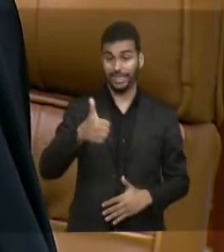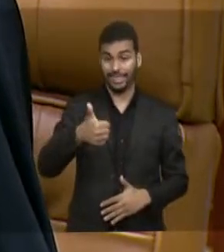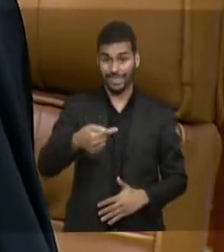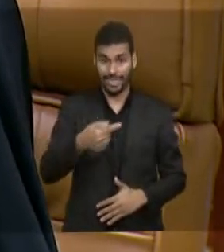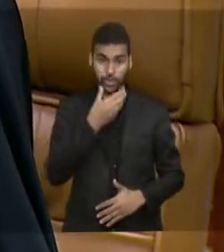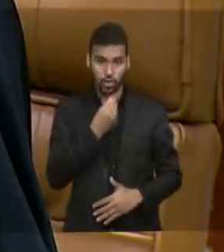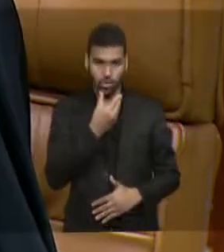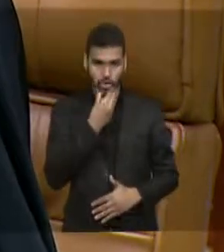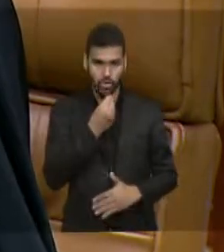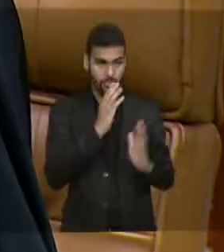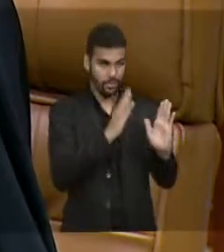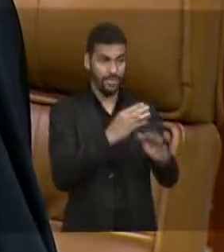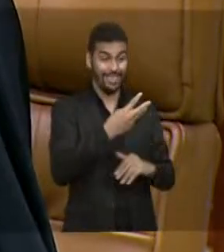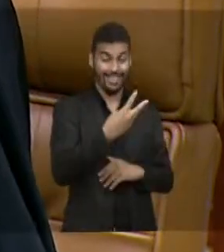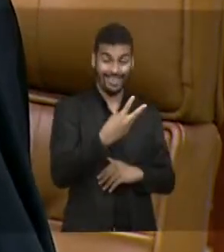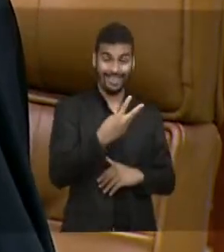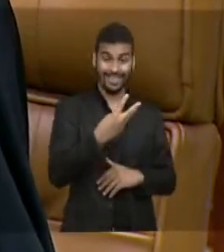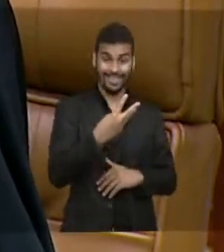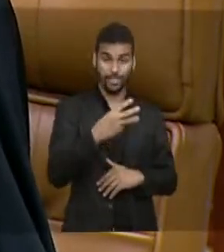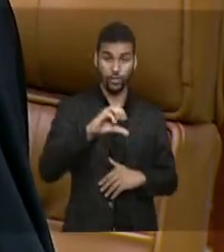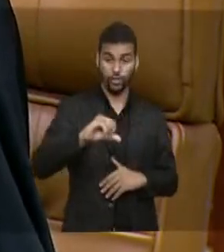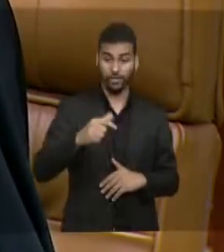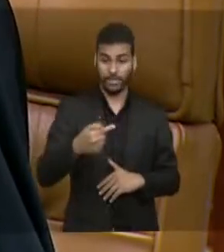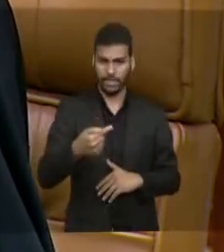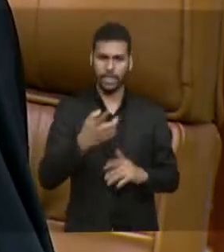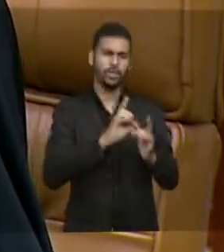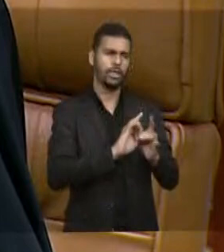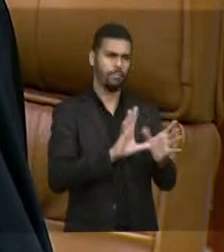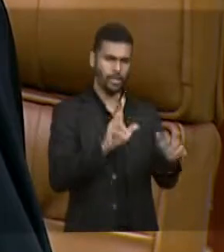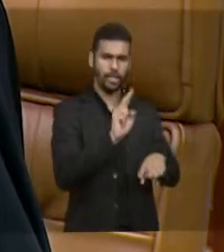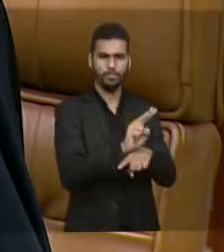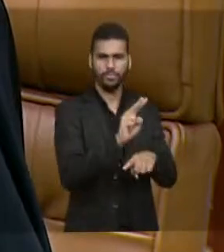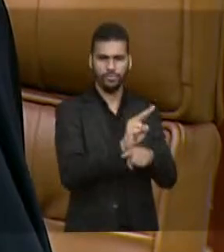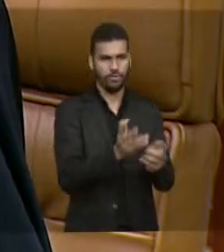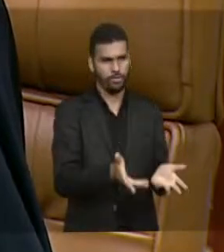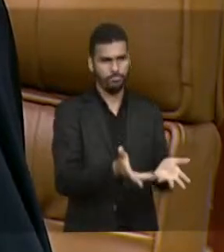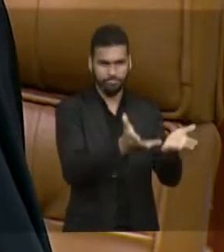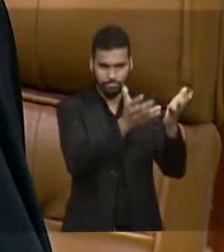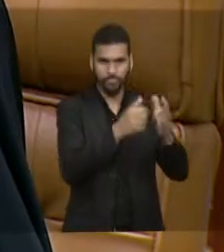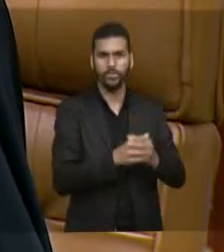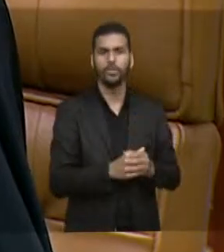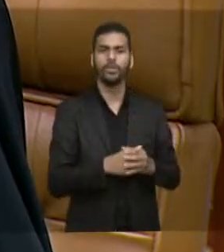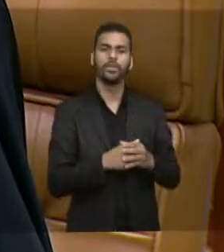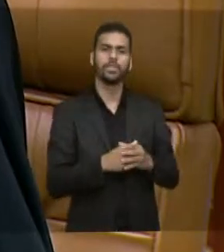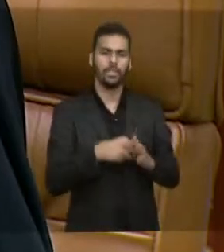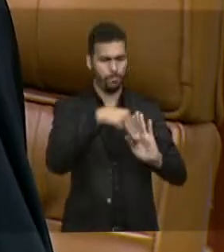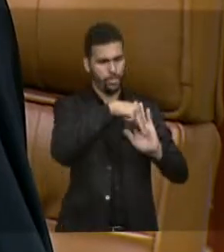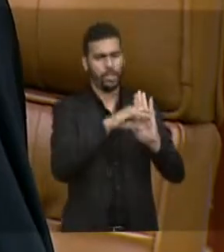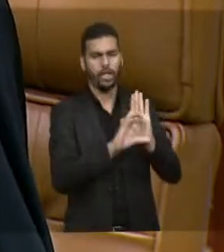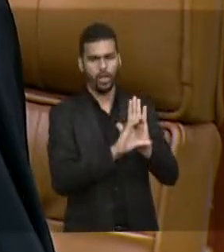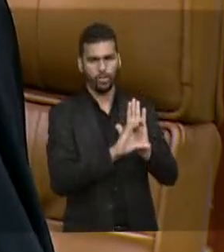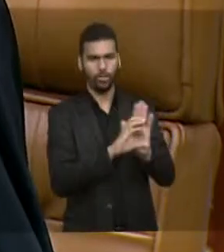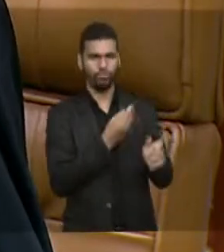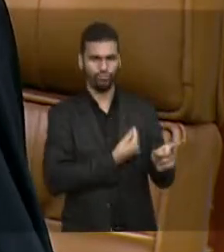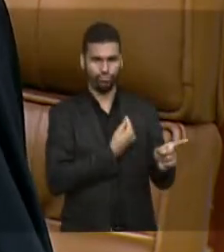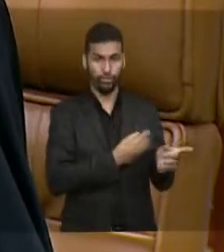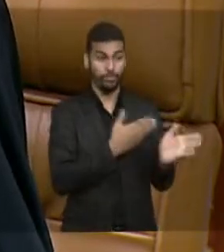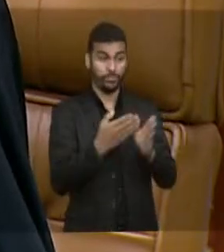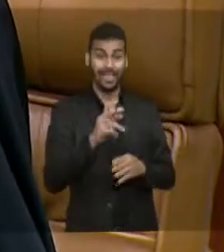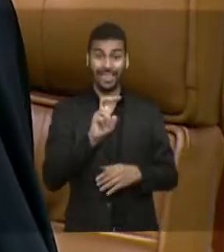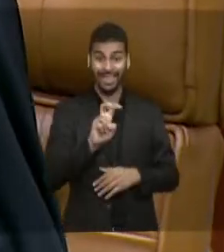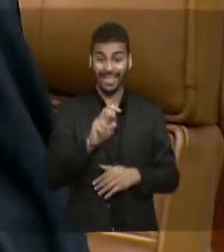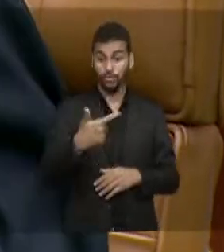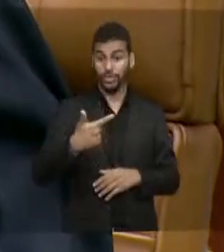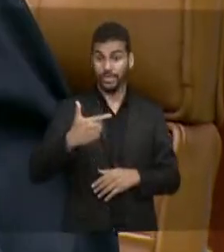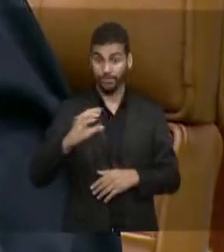homens 397 já estão em liberdade provisória com medidas cautelares e 520